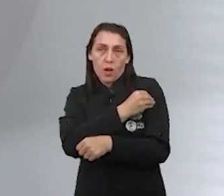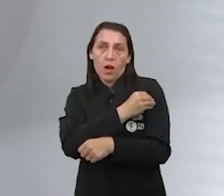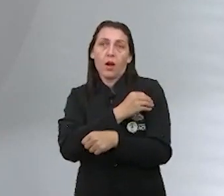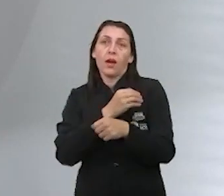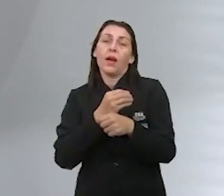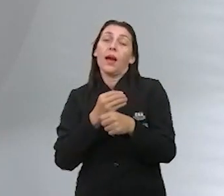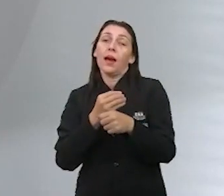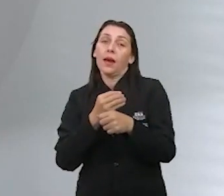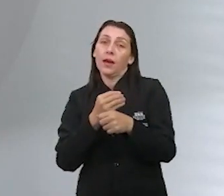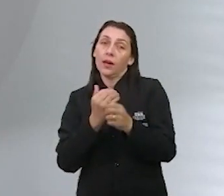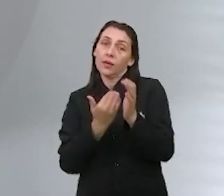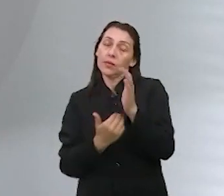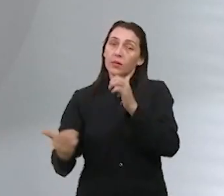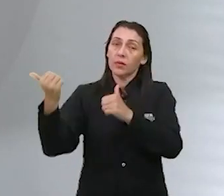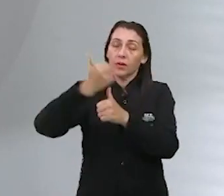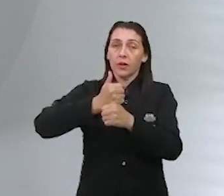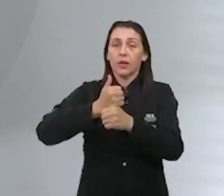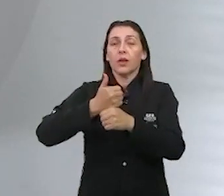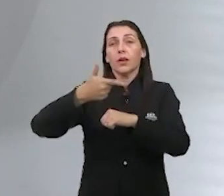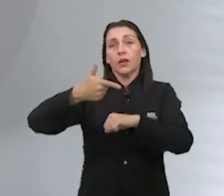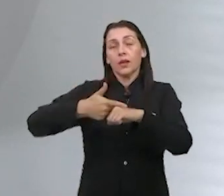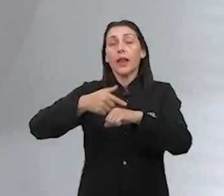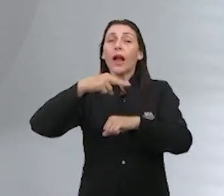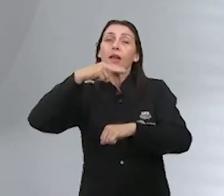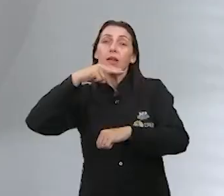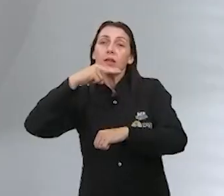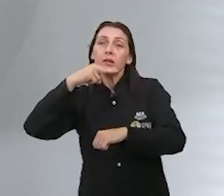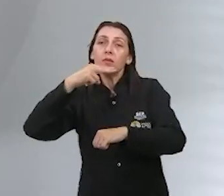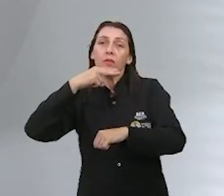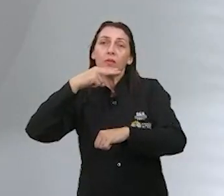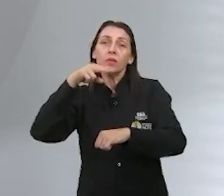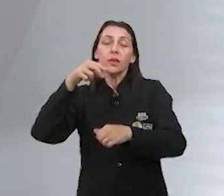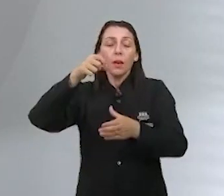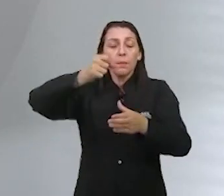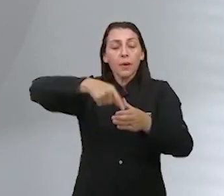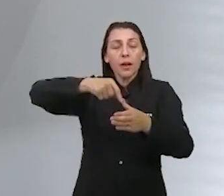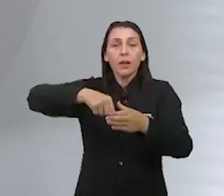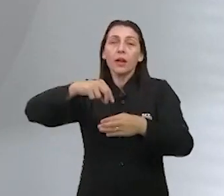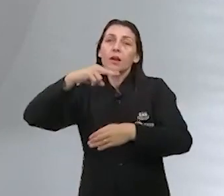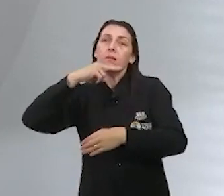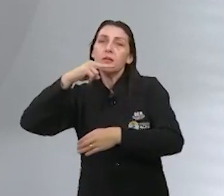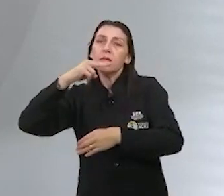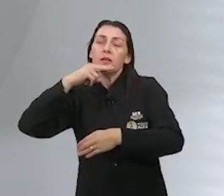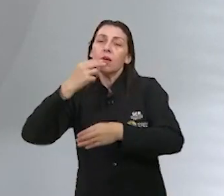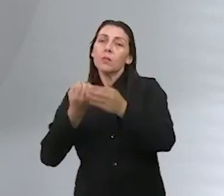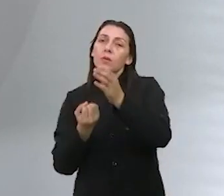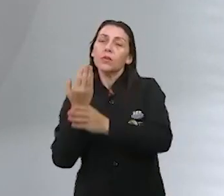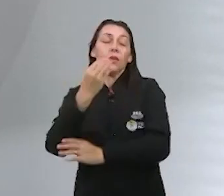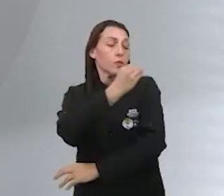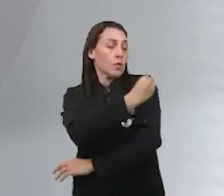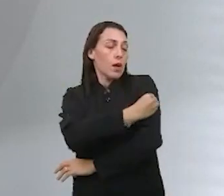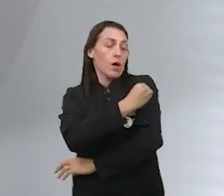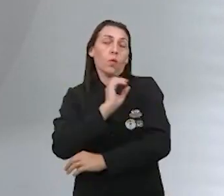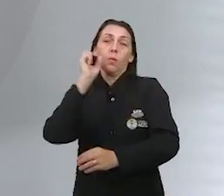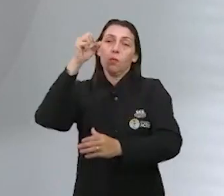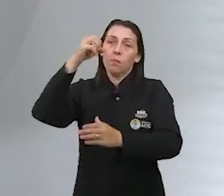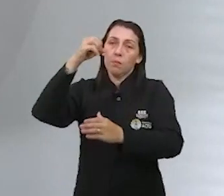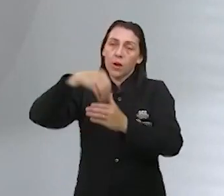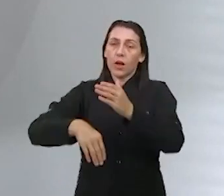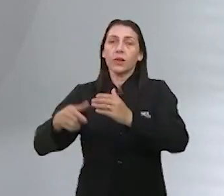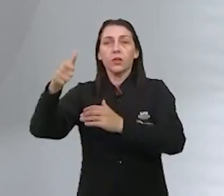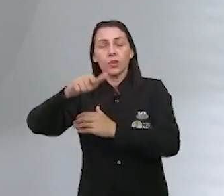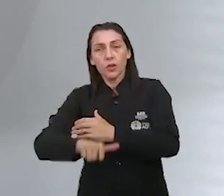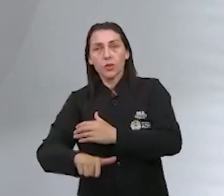relação à gasolina. E aí o etanol é da cana-de-açúcar. Então você está ali plantando a cana, produzindo etanol, planta de novo,